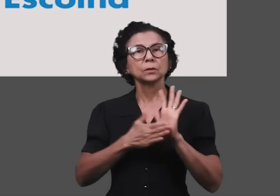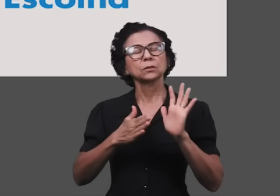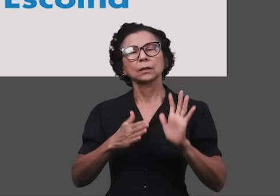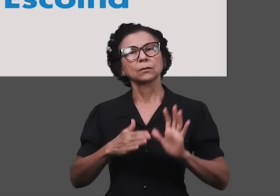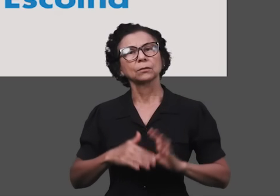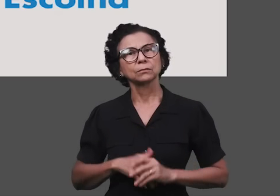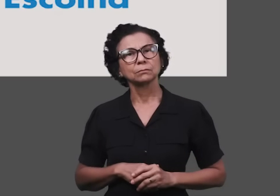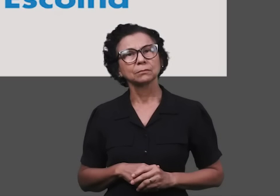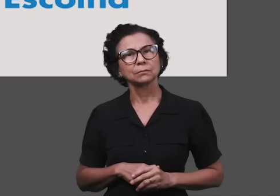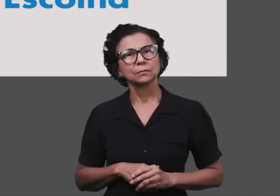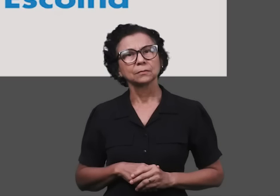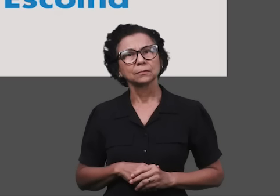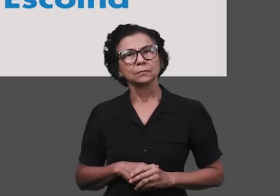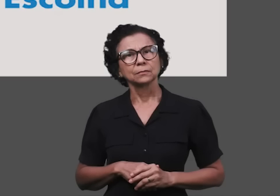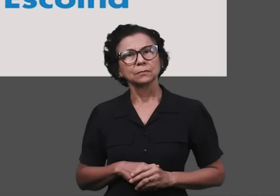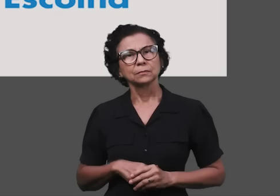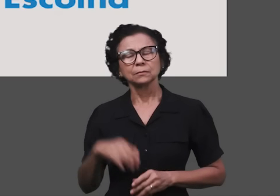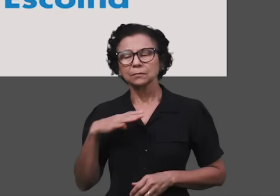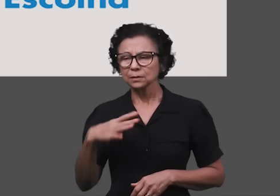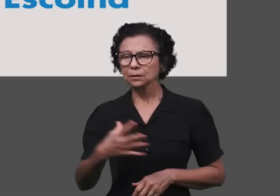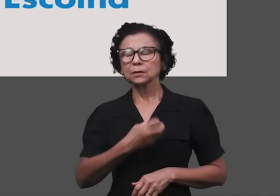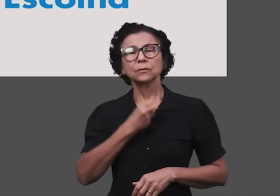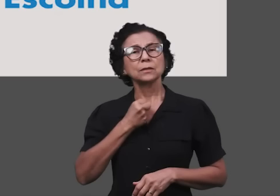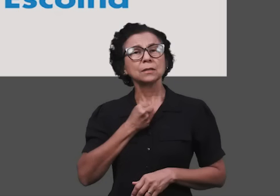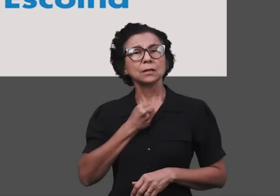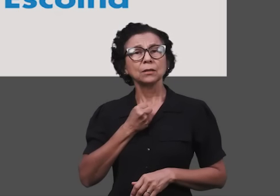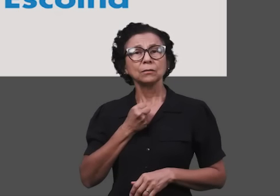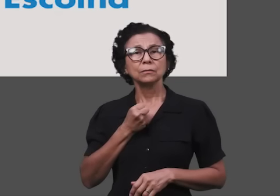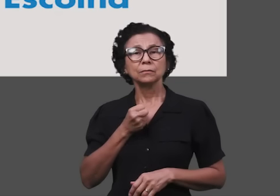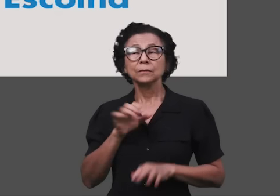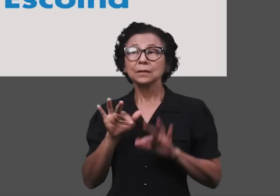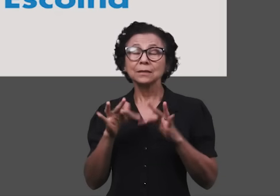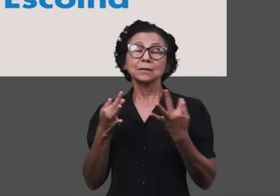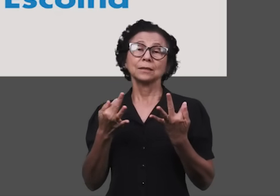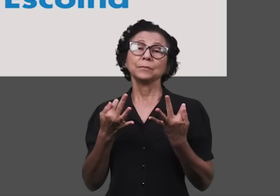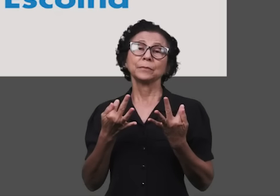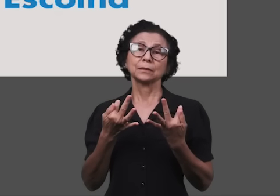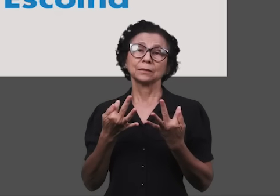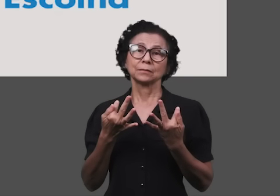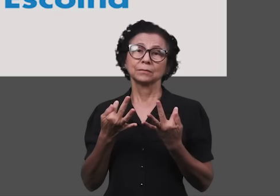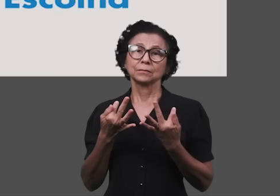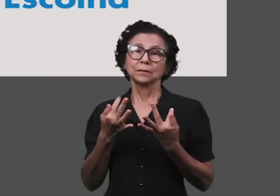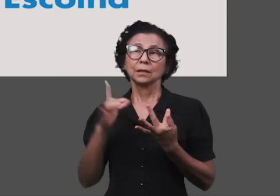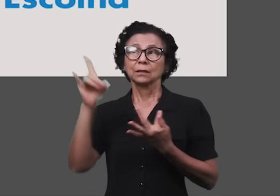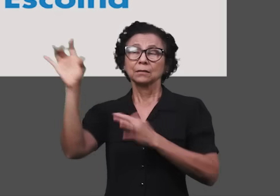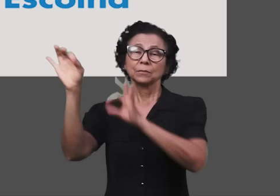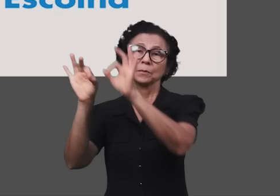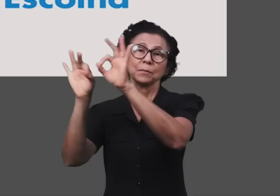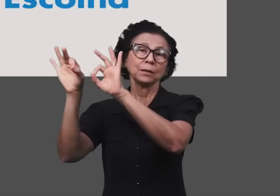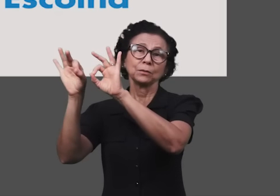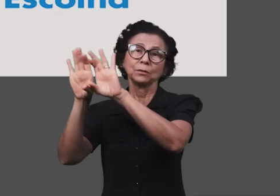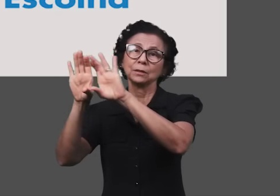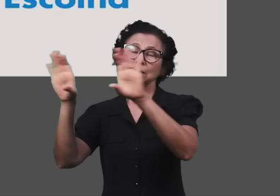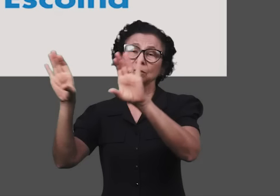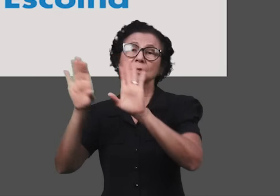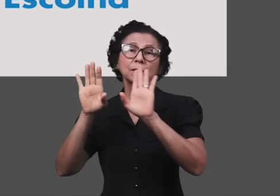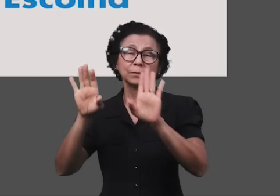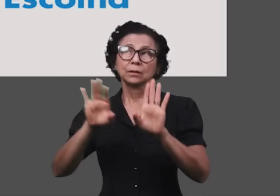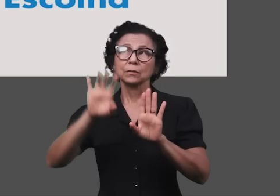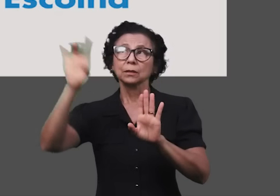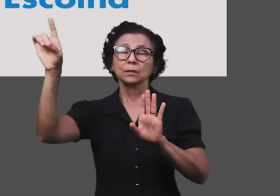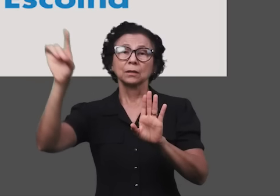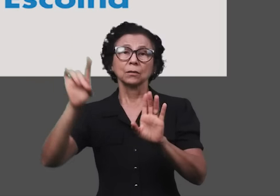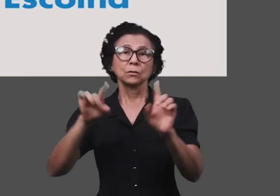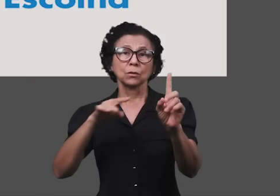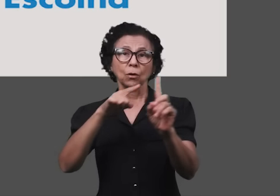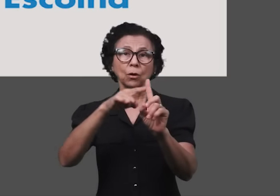projeto, que não é complexo, é um projeto muito simples, que Deus estabeleceu na eternidade, onde ele